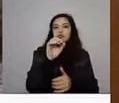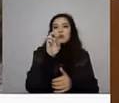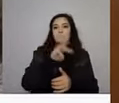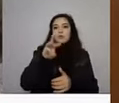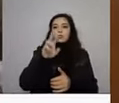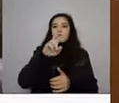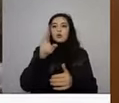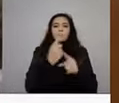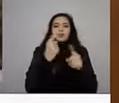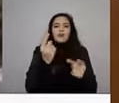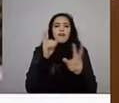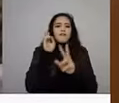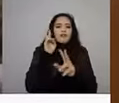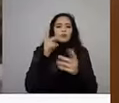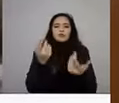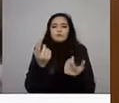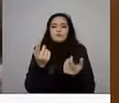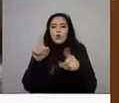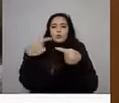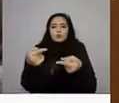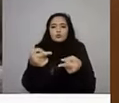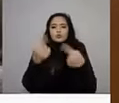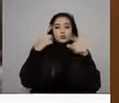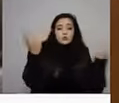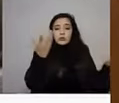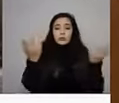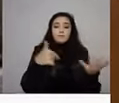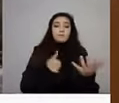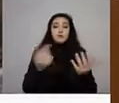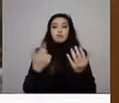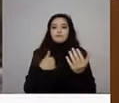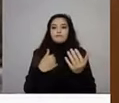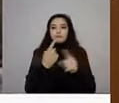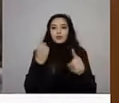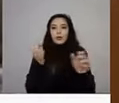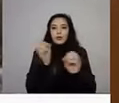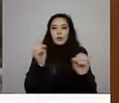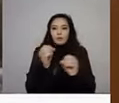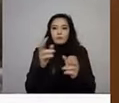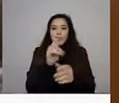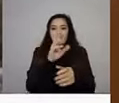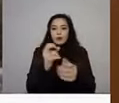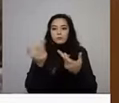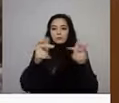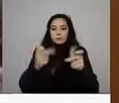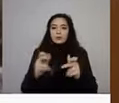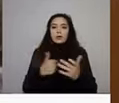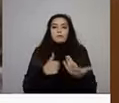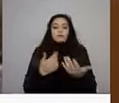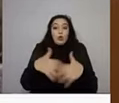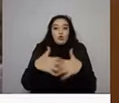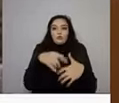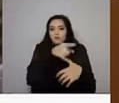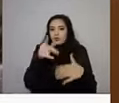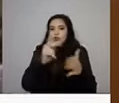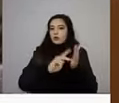estes valores e porquê não outros quaisquer? Não tenho a mínima razão, erros acontecem, não tenho a mínima razão para duvidar da competência dos